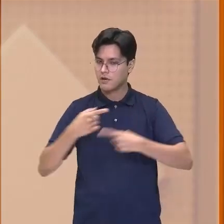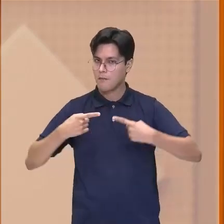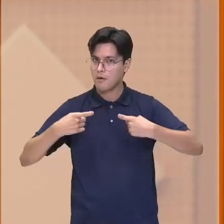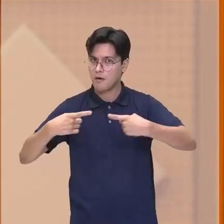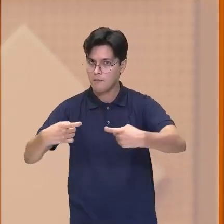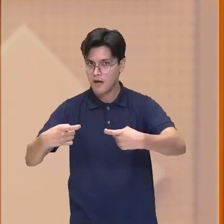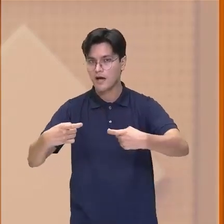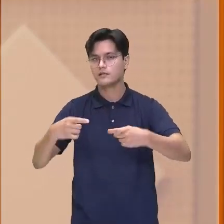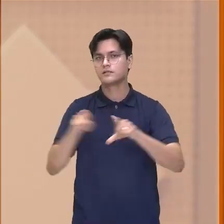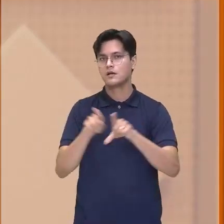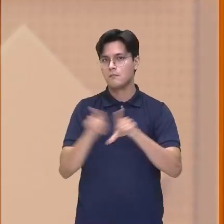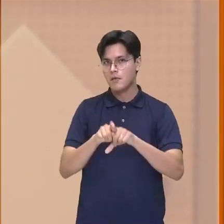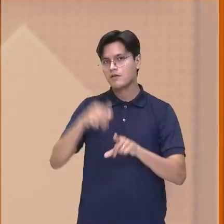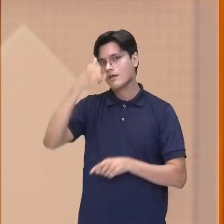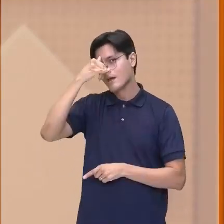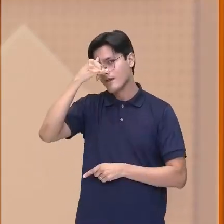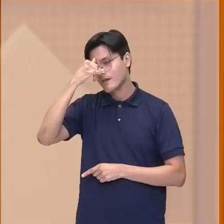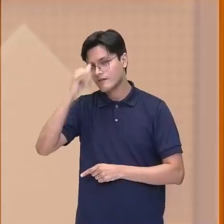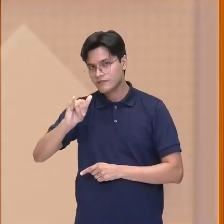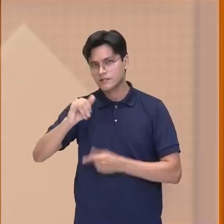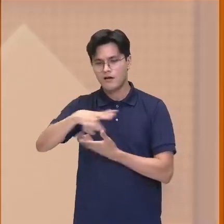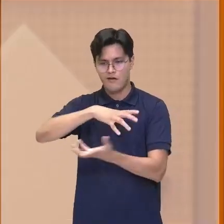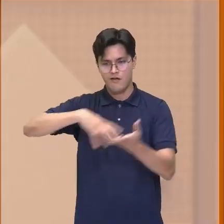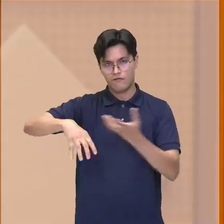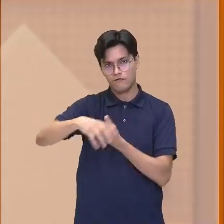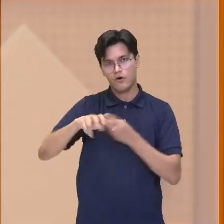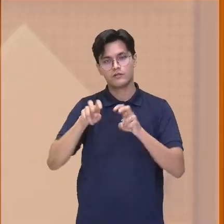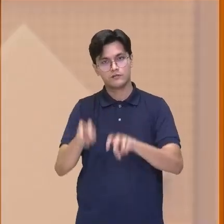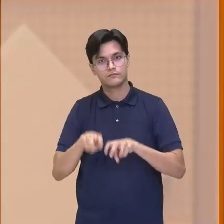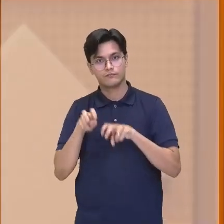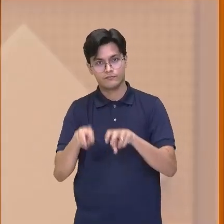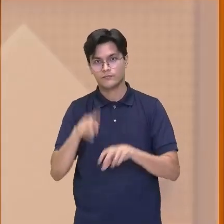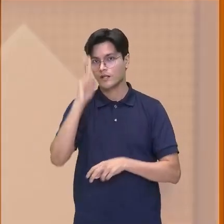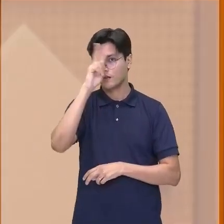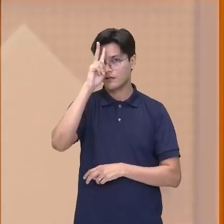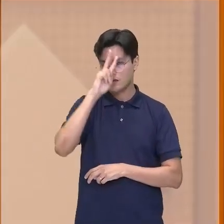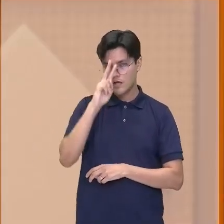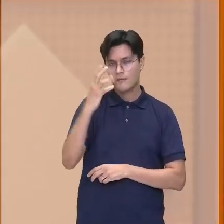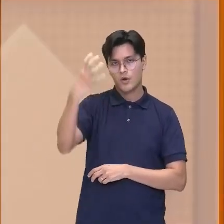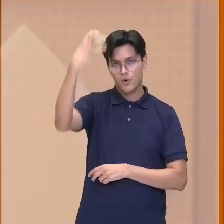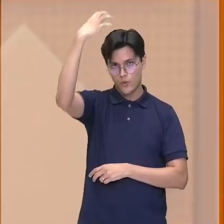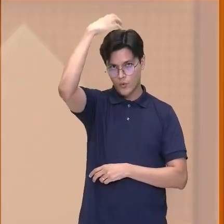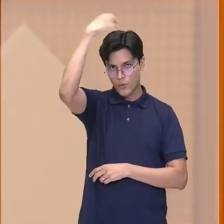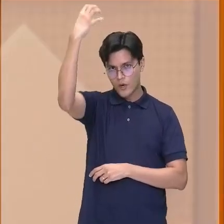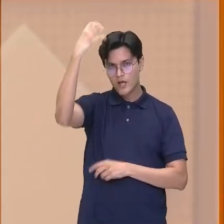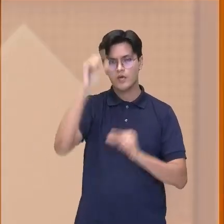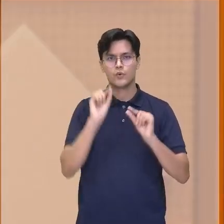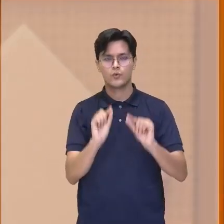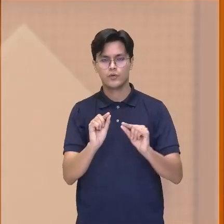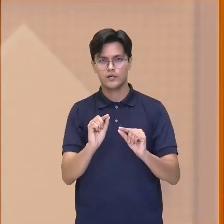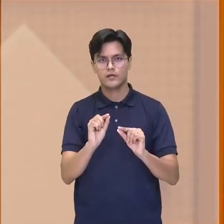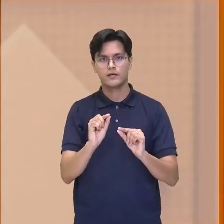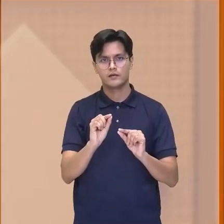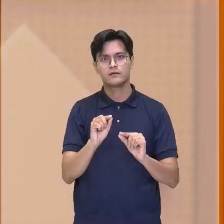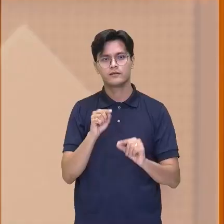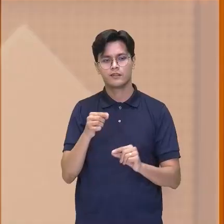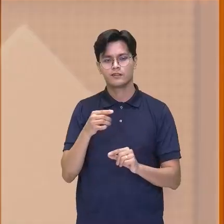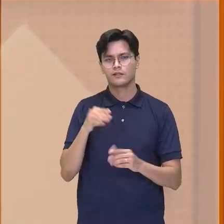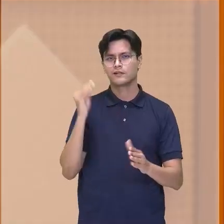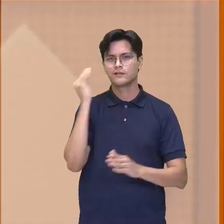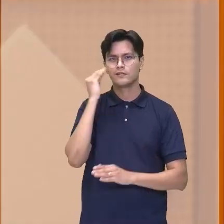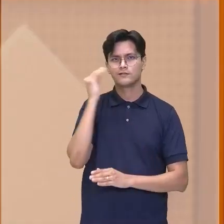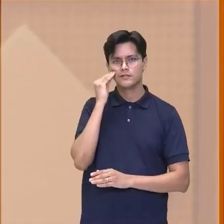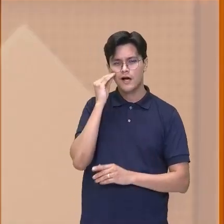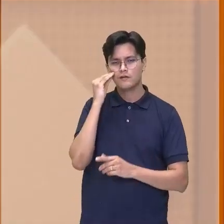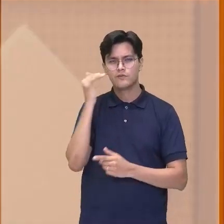que uma das coisas que o rei fazia no momento da formação da monarquia nacional era conter as revoltas